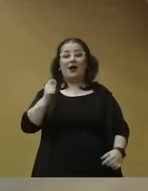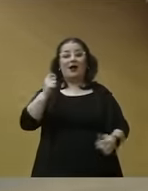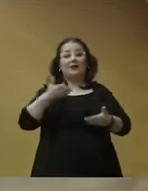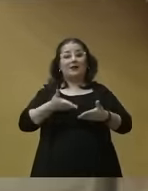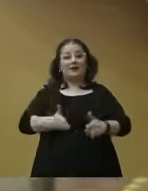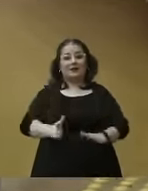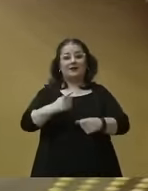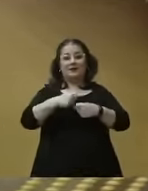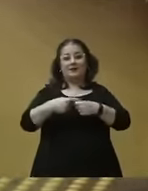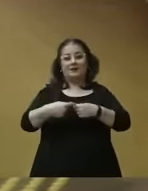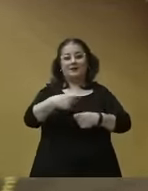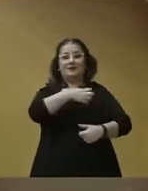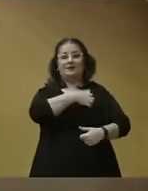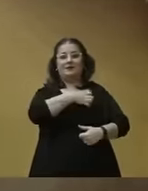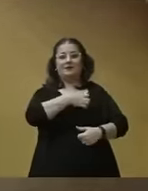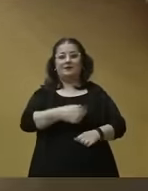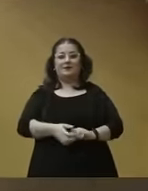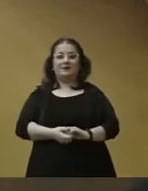Rio Grande.